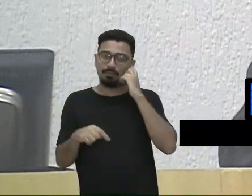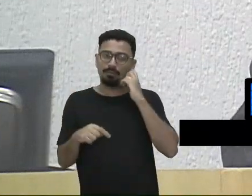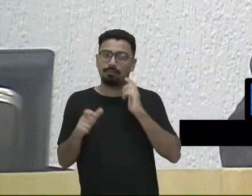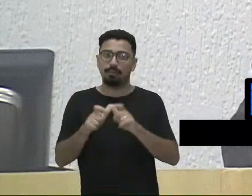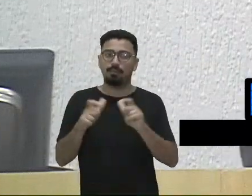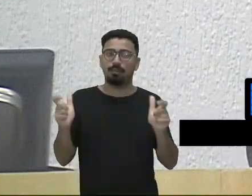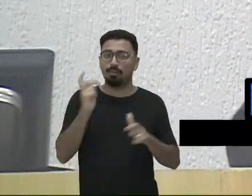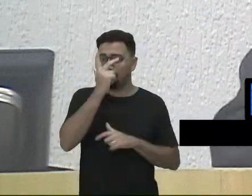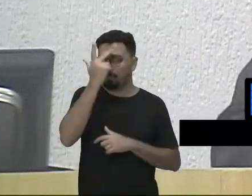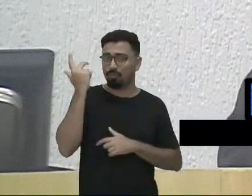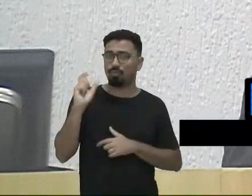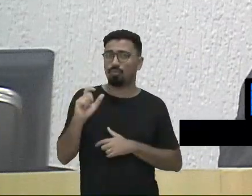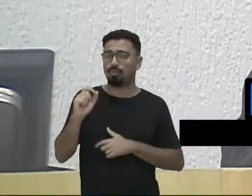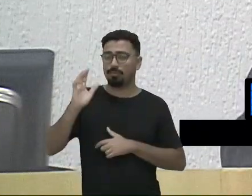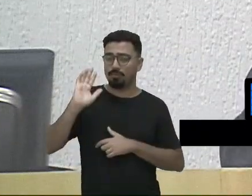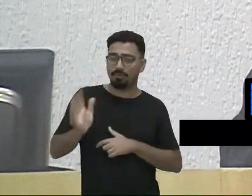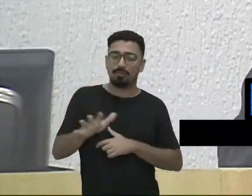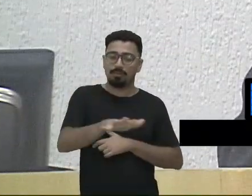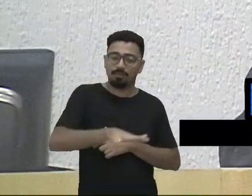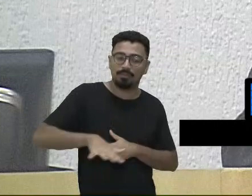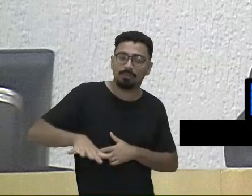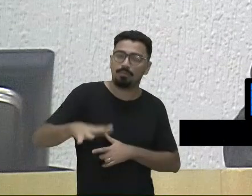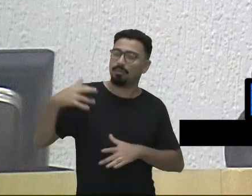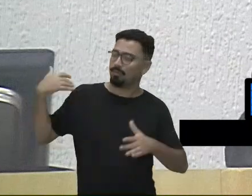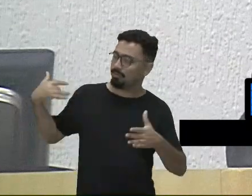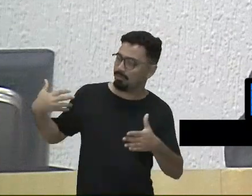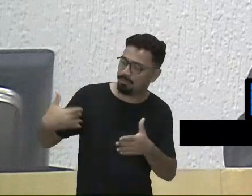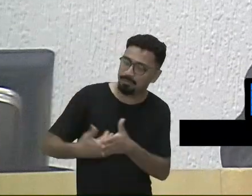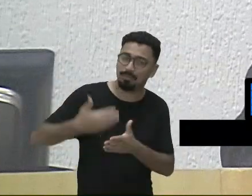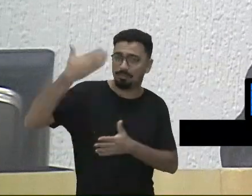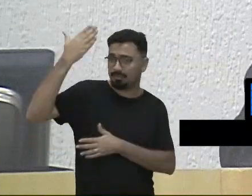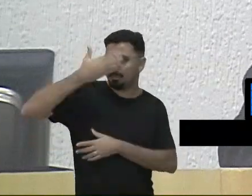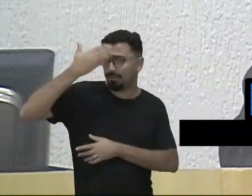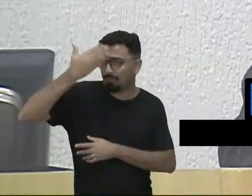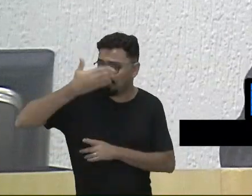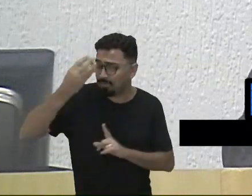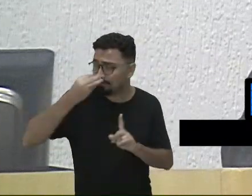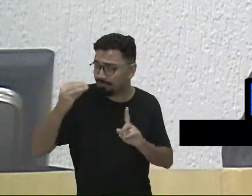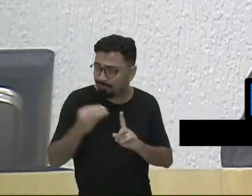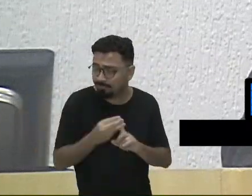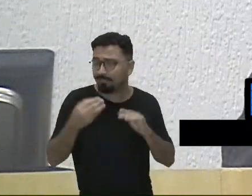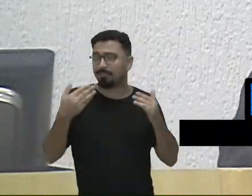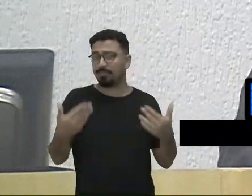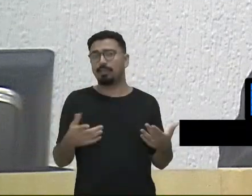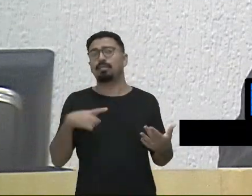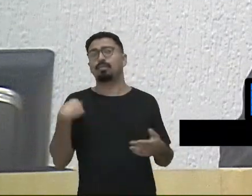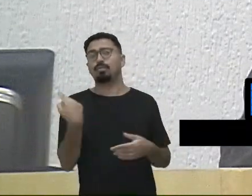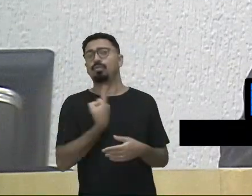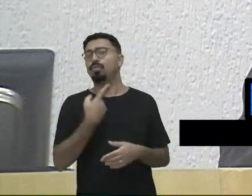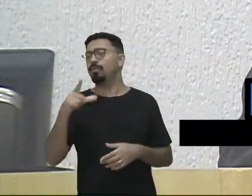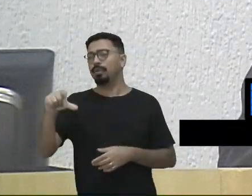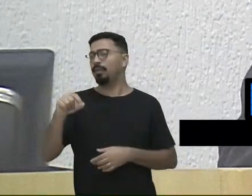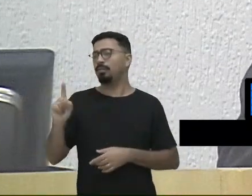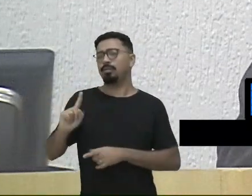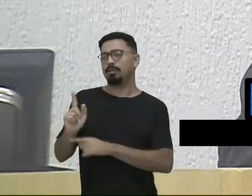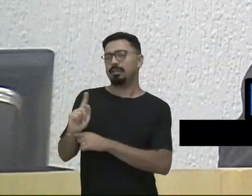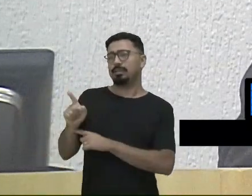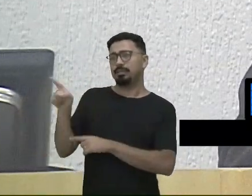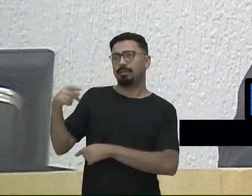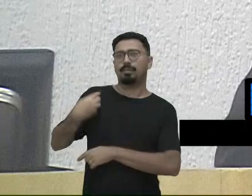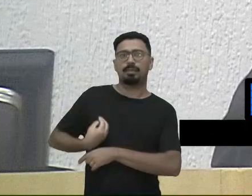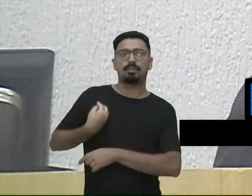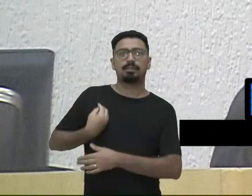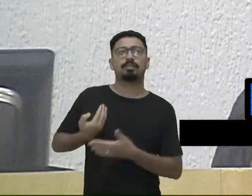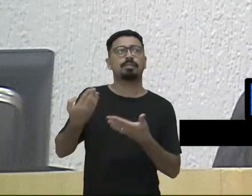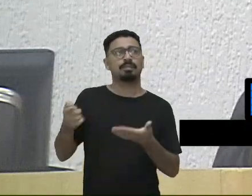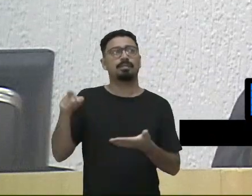pessoas que viemos dessa trajetória de invisibilização e de violência, nós não elegemos essa gestão que está aí. E ela é uma